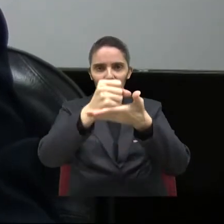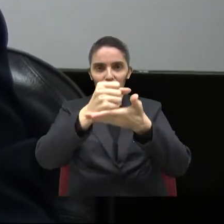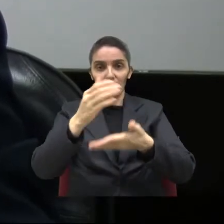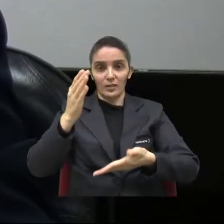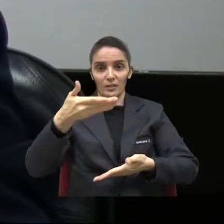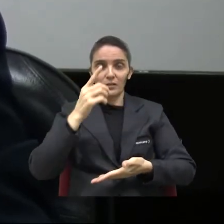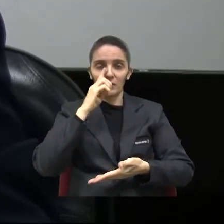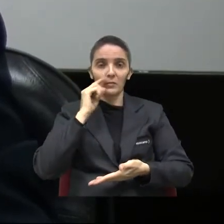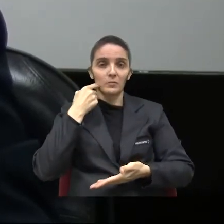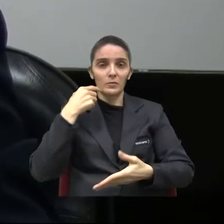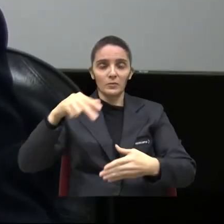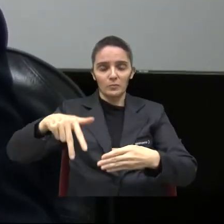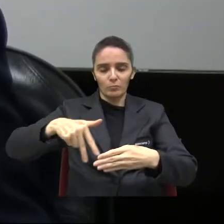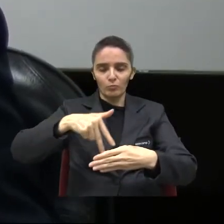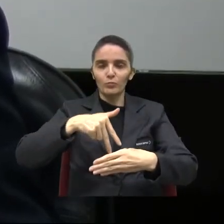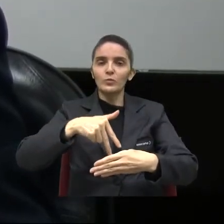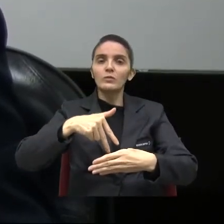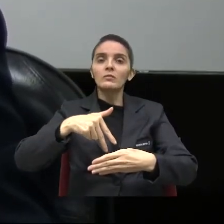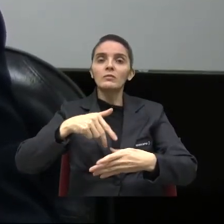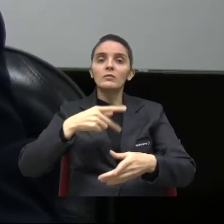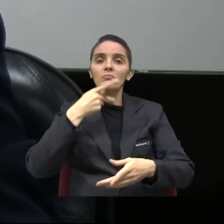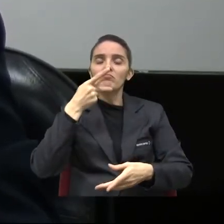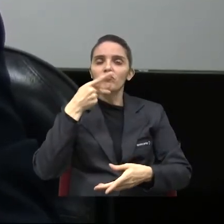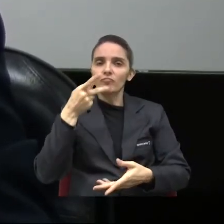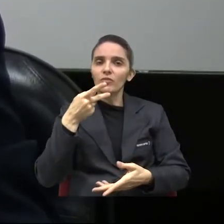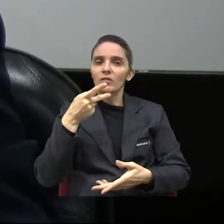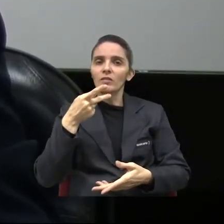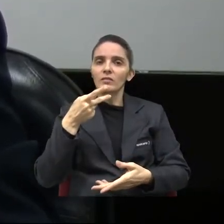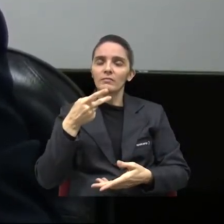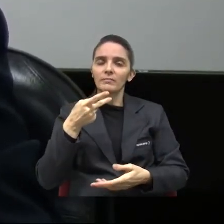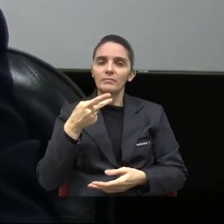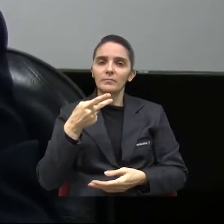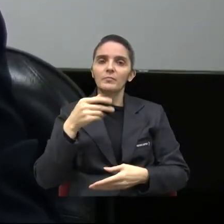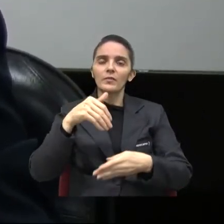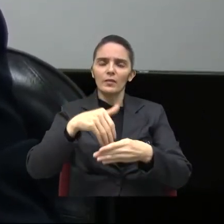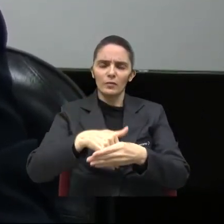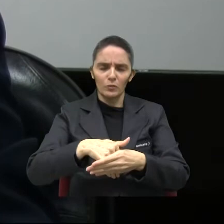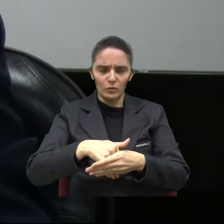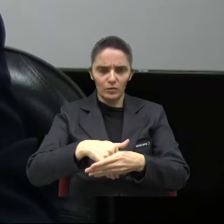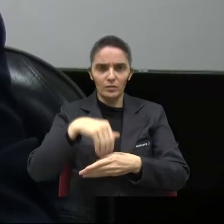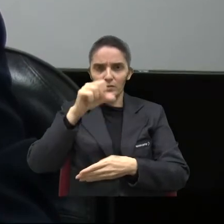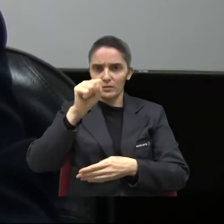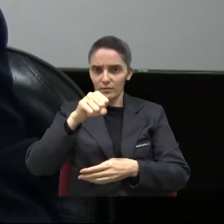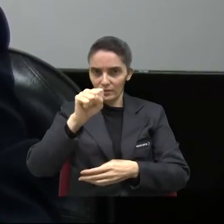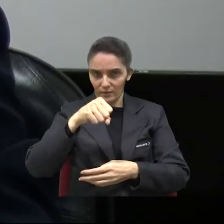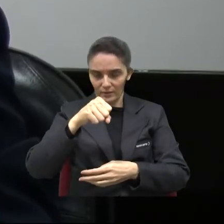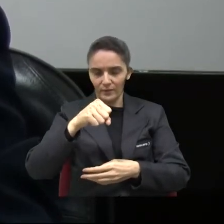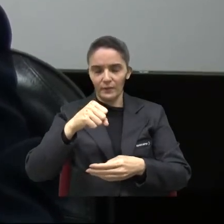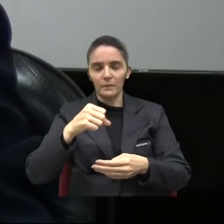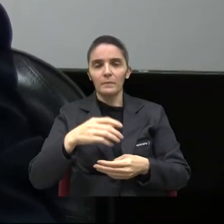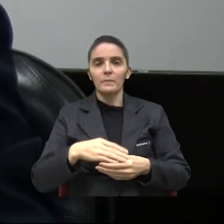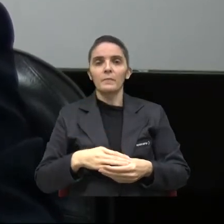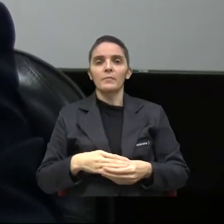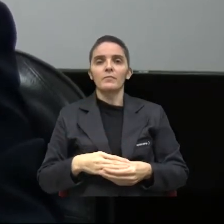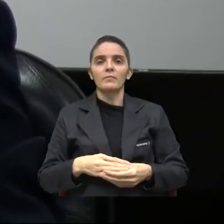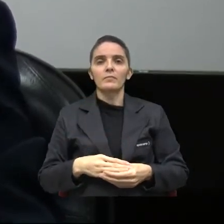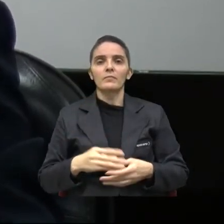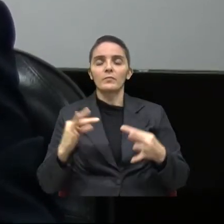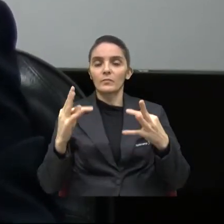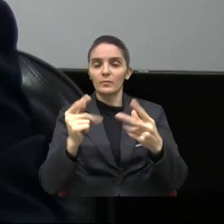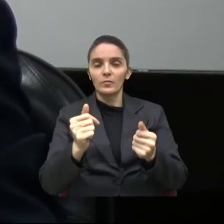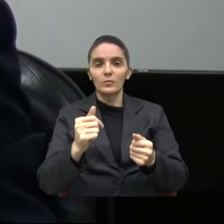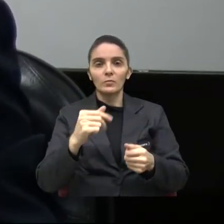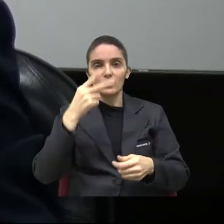nesse momento justamente para dizer que votaremos a favor dessa moção, para que fique lembrado